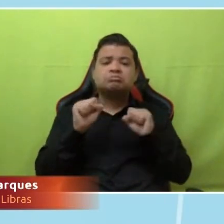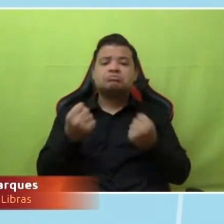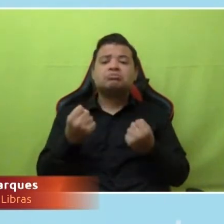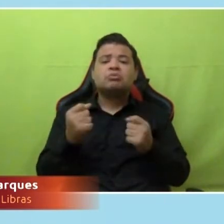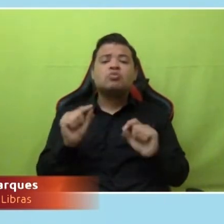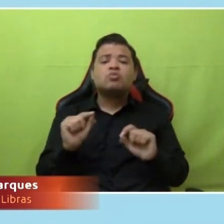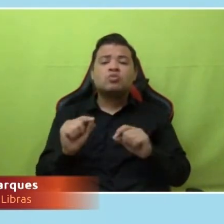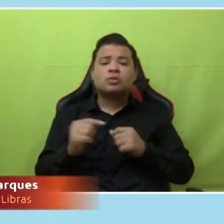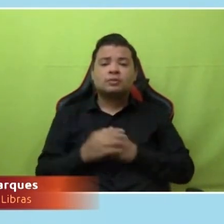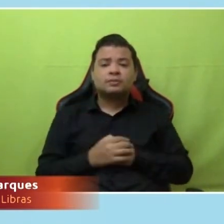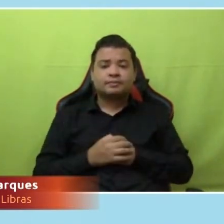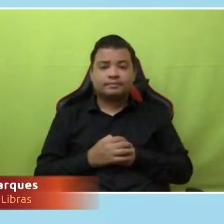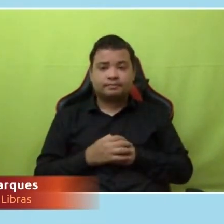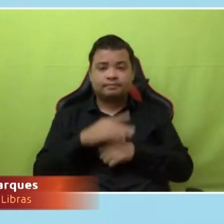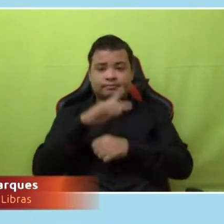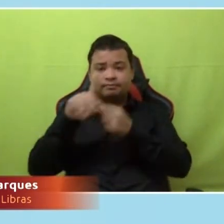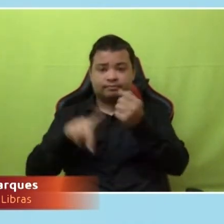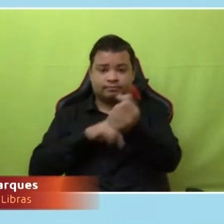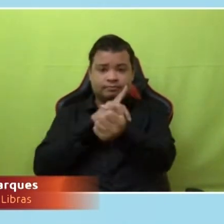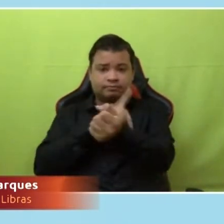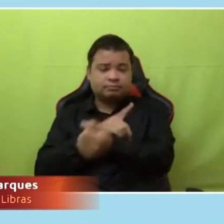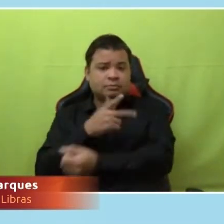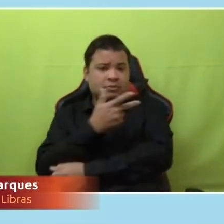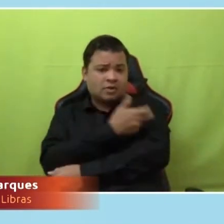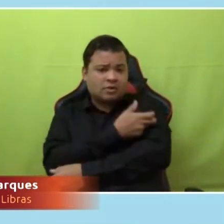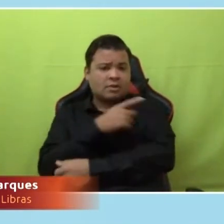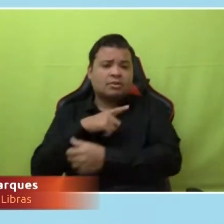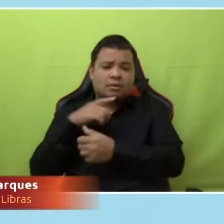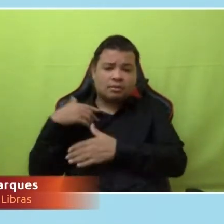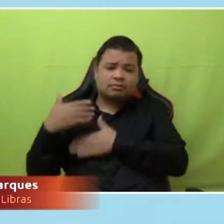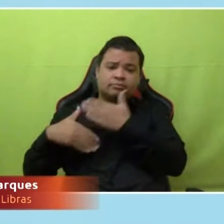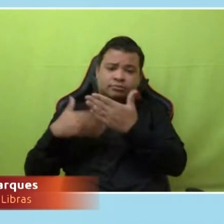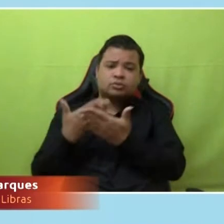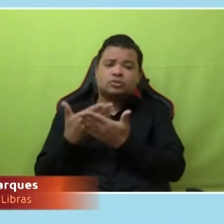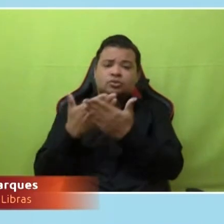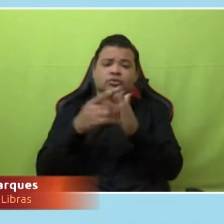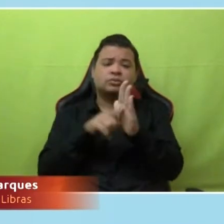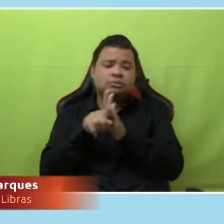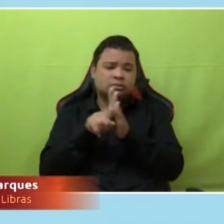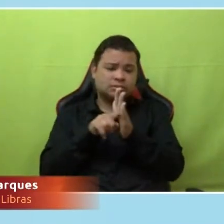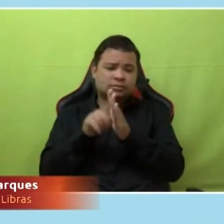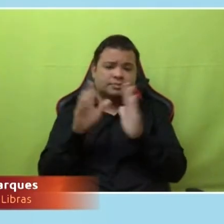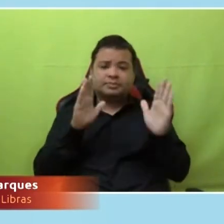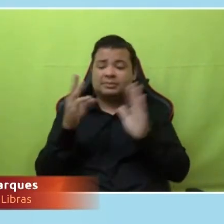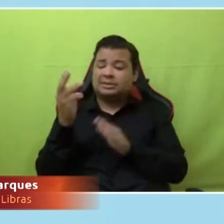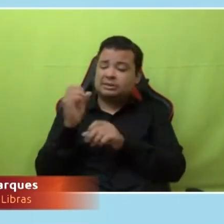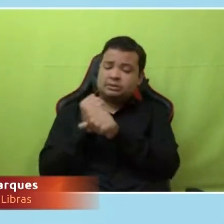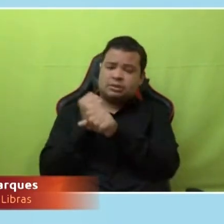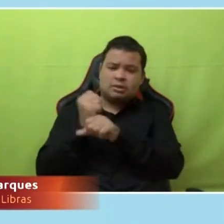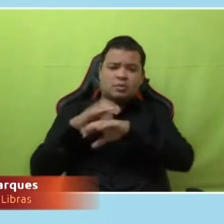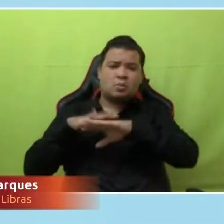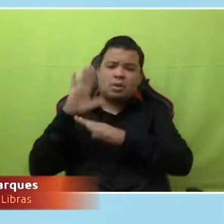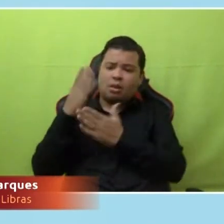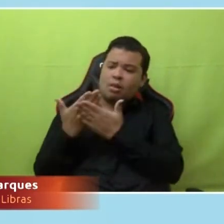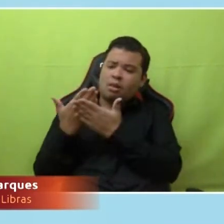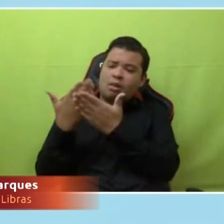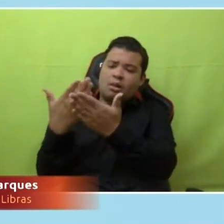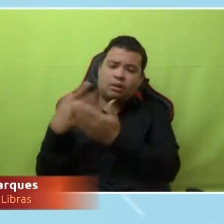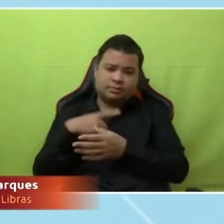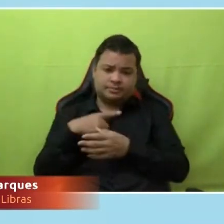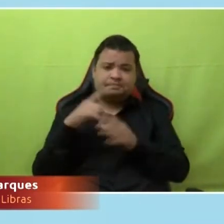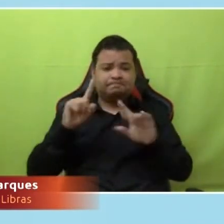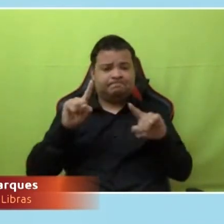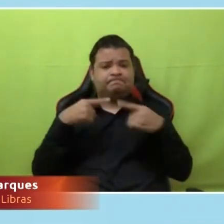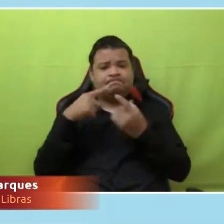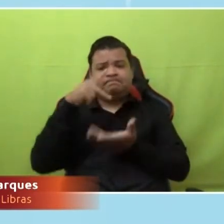são algo que estão em pesquisa e desenvolvimento há mais de 30 anos. E tem um grande desafio aqui, porque a gente fala